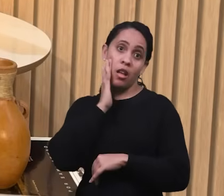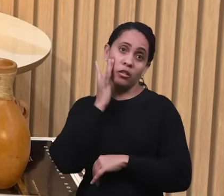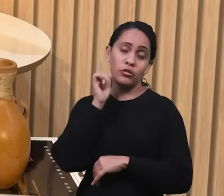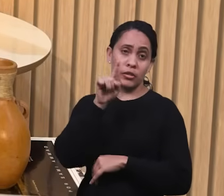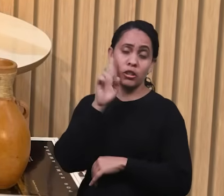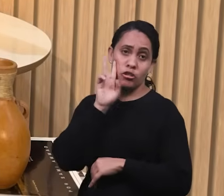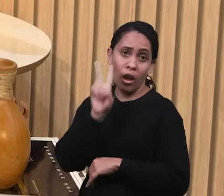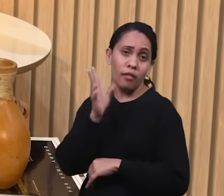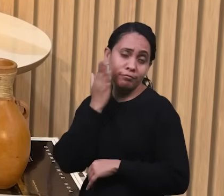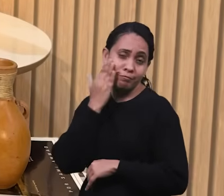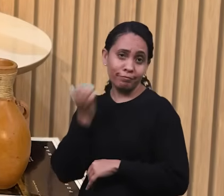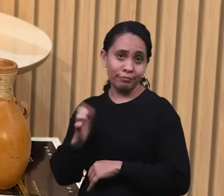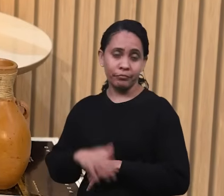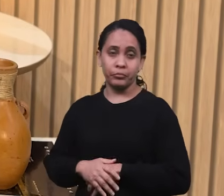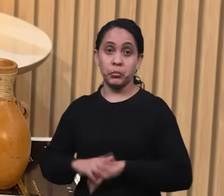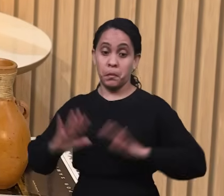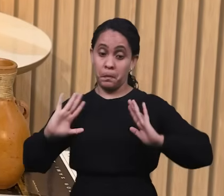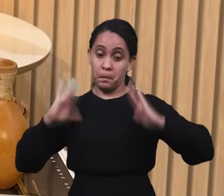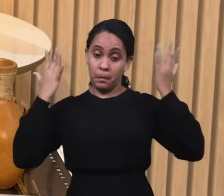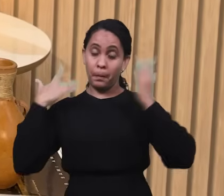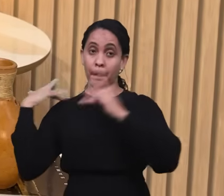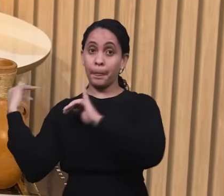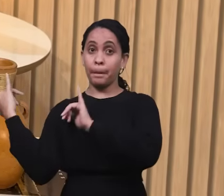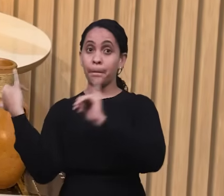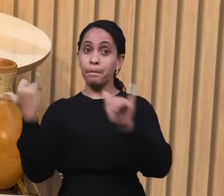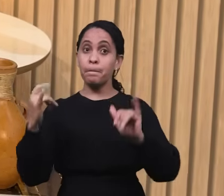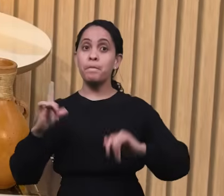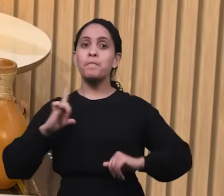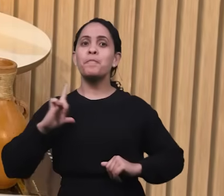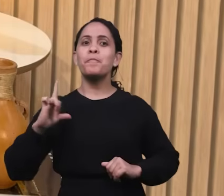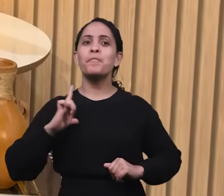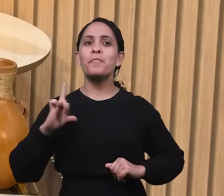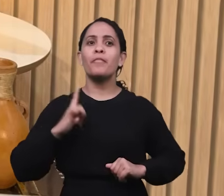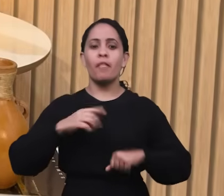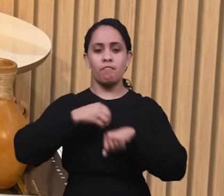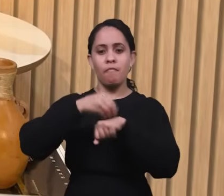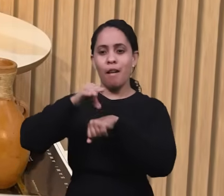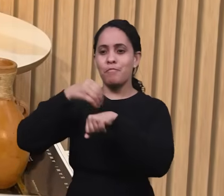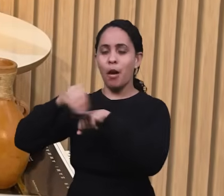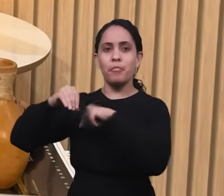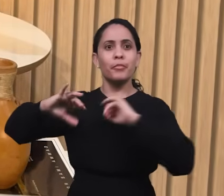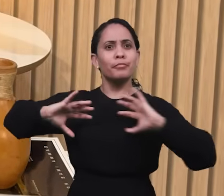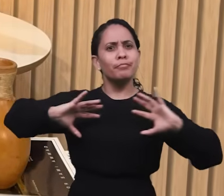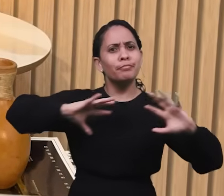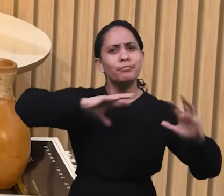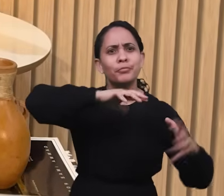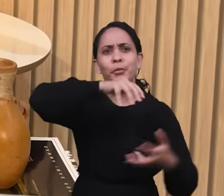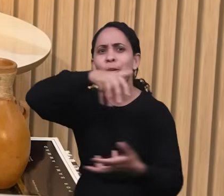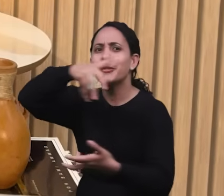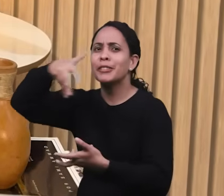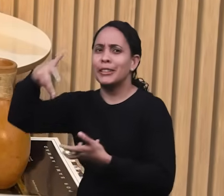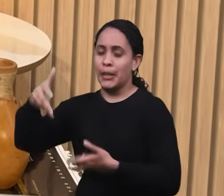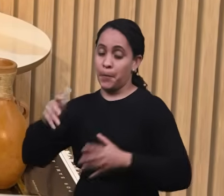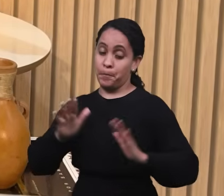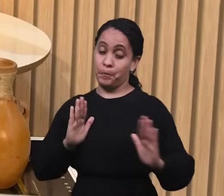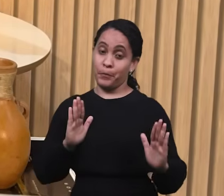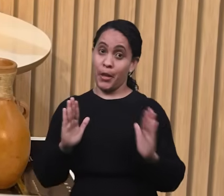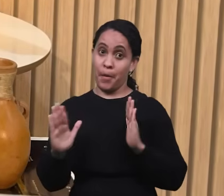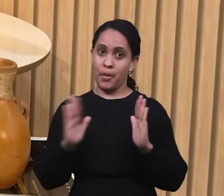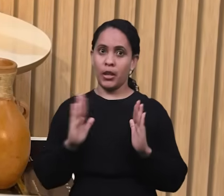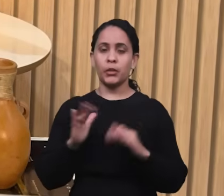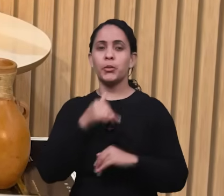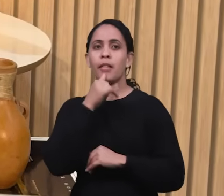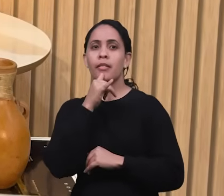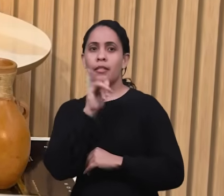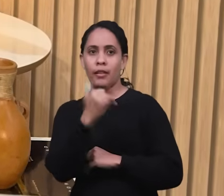programa. Trombetas e Festas foi transmitido para o mundo inteiro. E na época, na Itália,